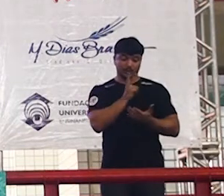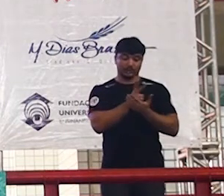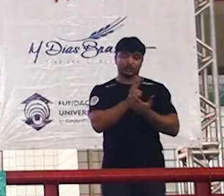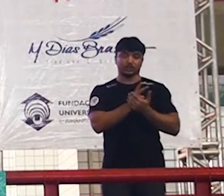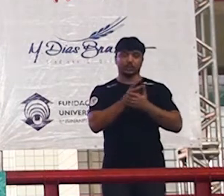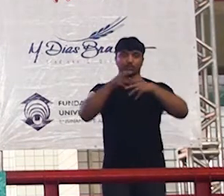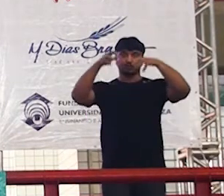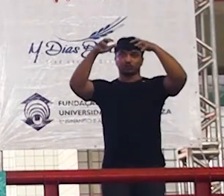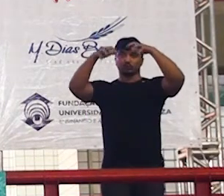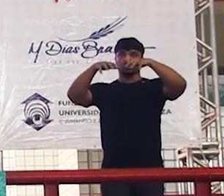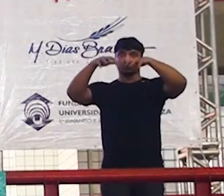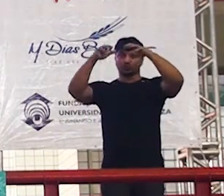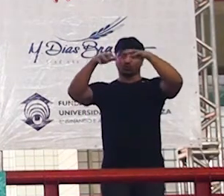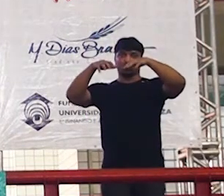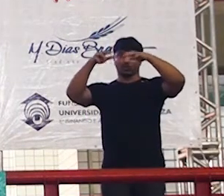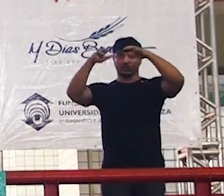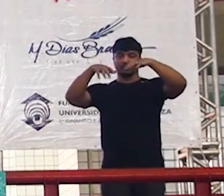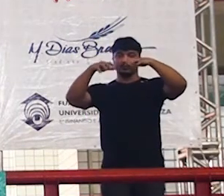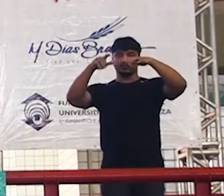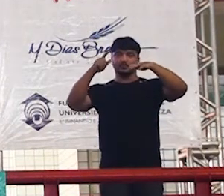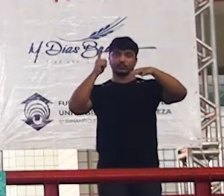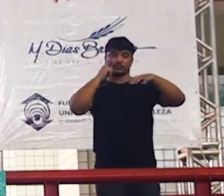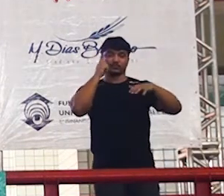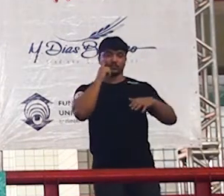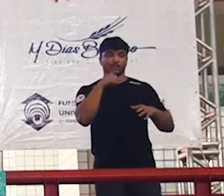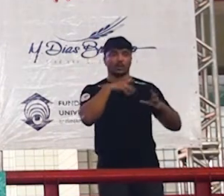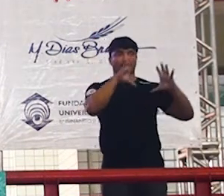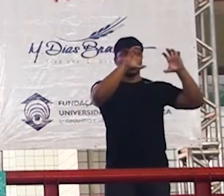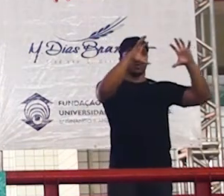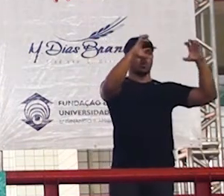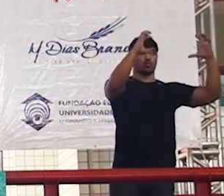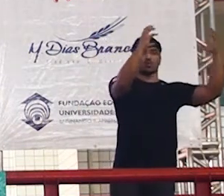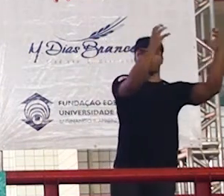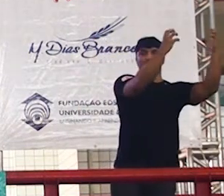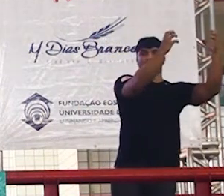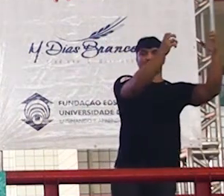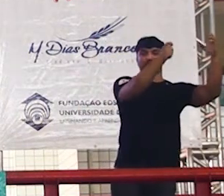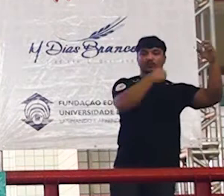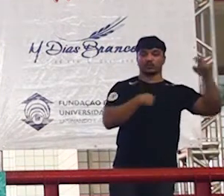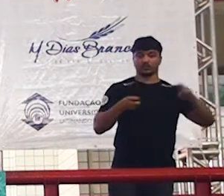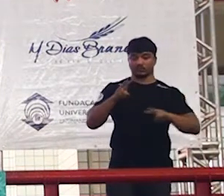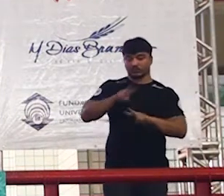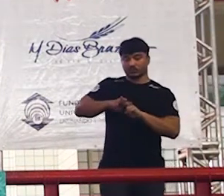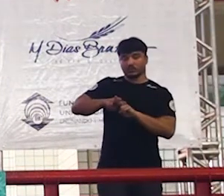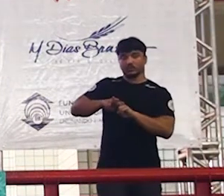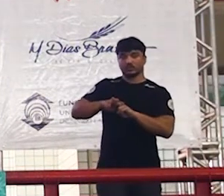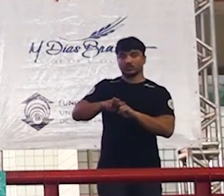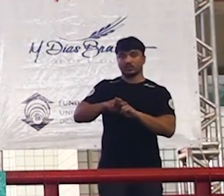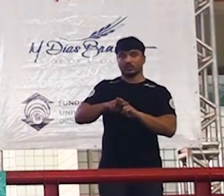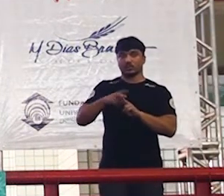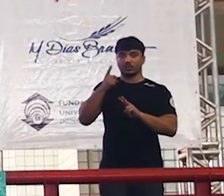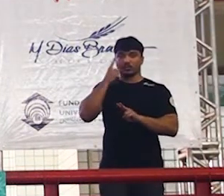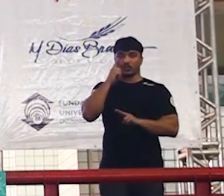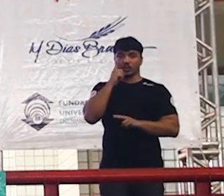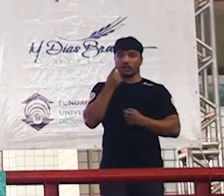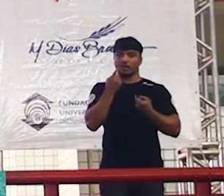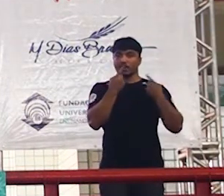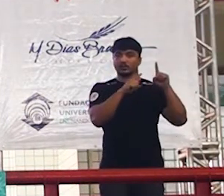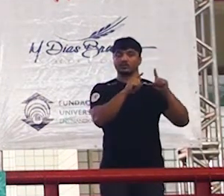chuva, outra metáfora. Entre o voo da nuvem e a prisão do charco. Olha a